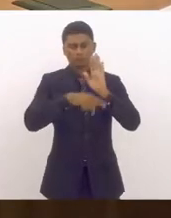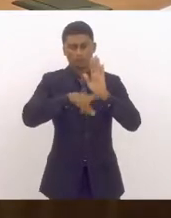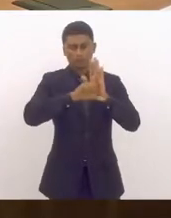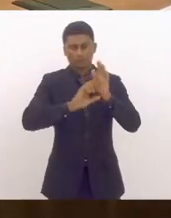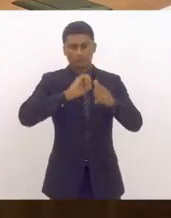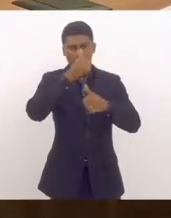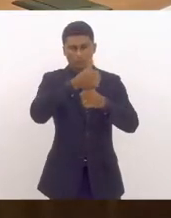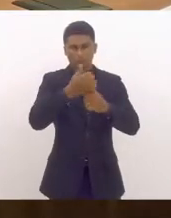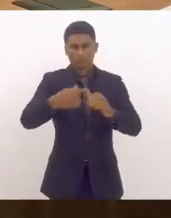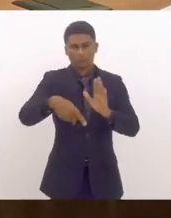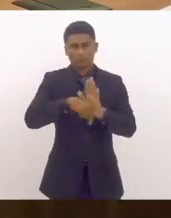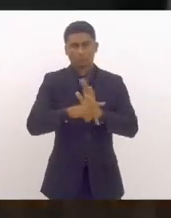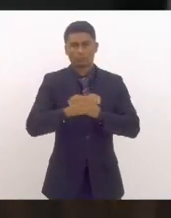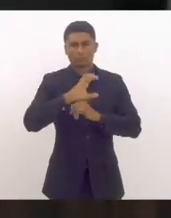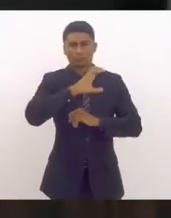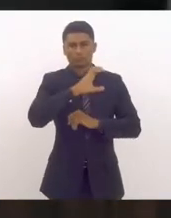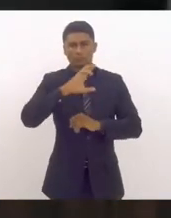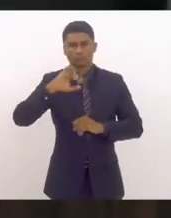da CCJ.